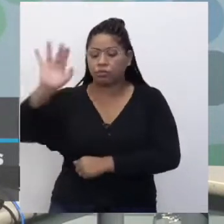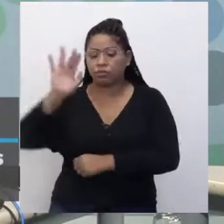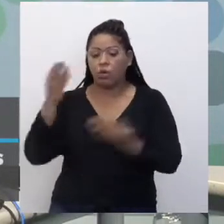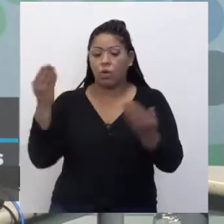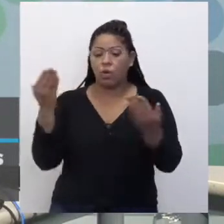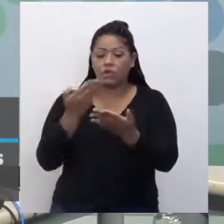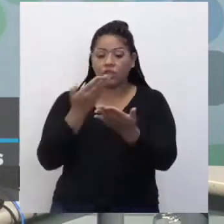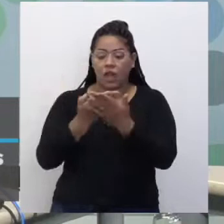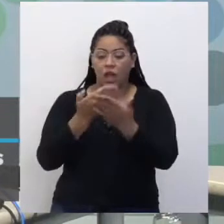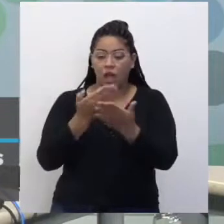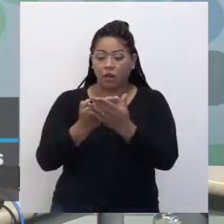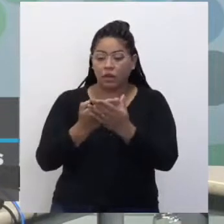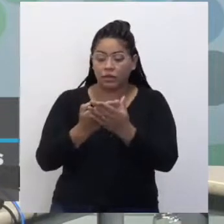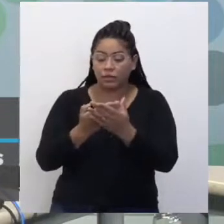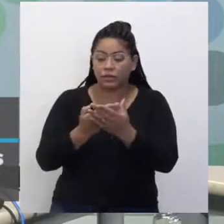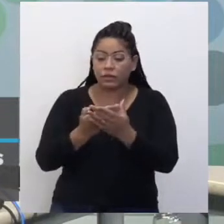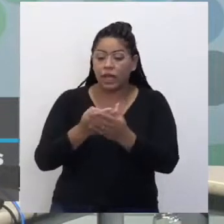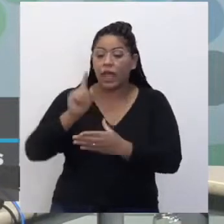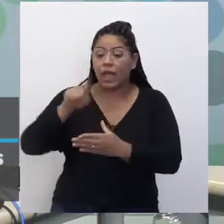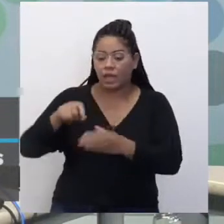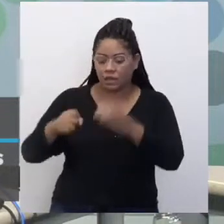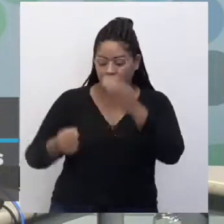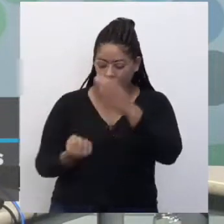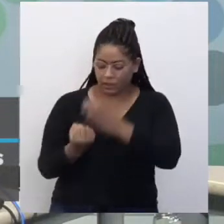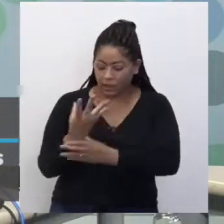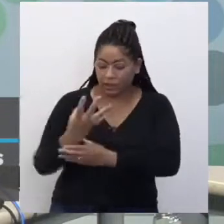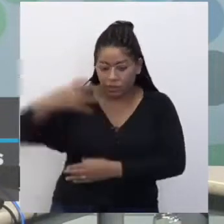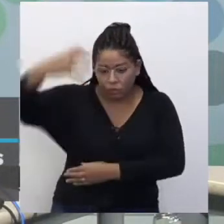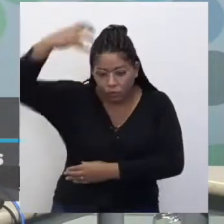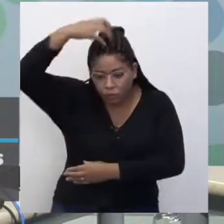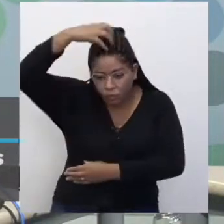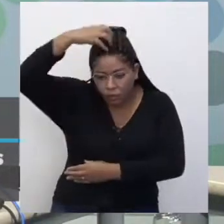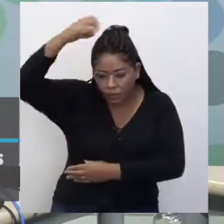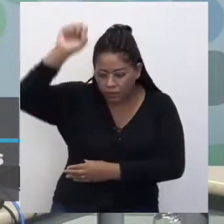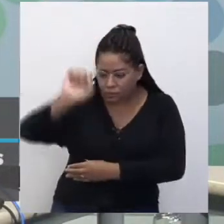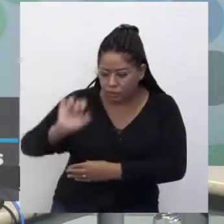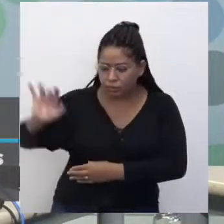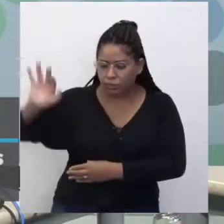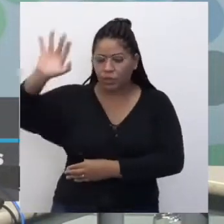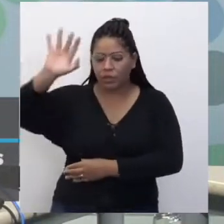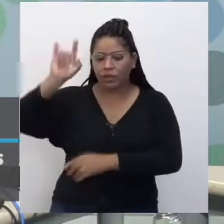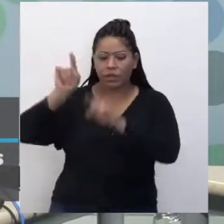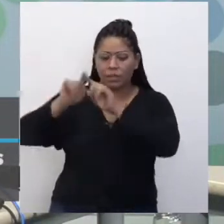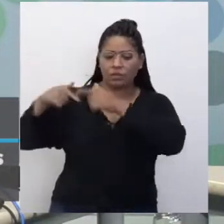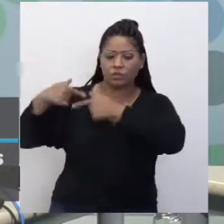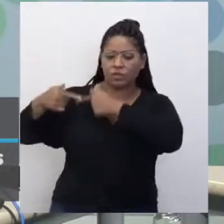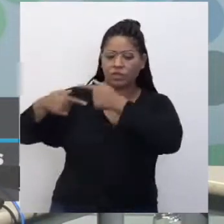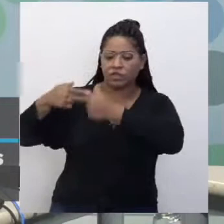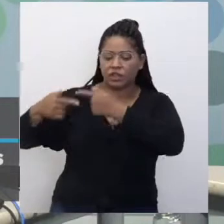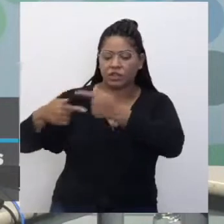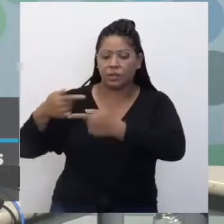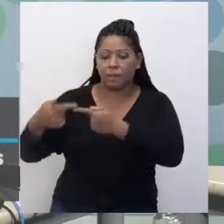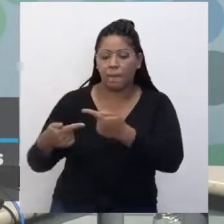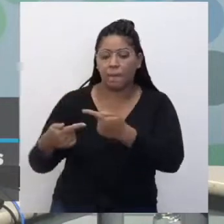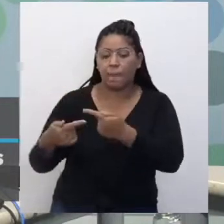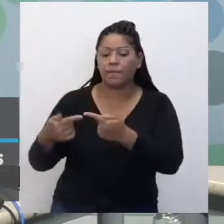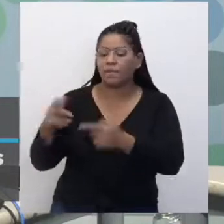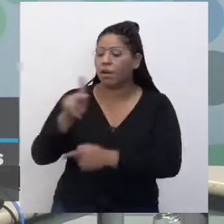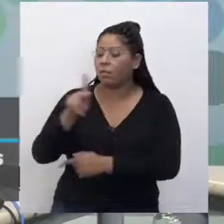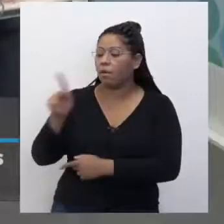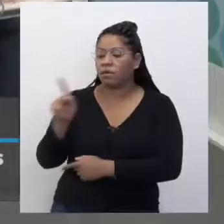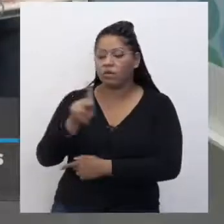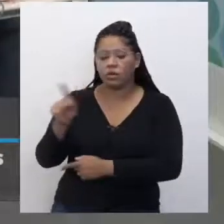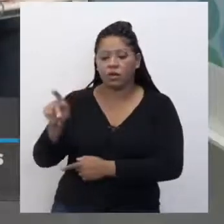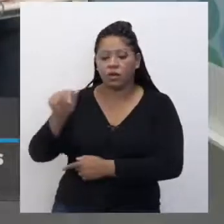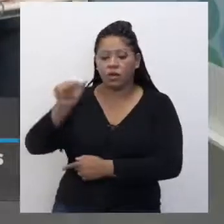se chama Formação das Monarquias Nacionais Europeias e seus Desdobramentos, vai ser mediada pelo professor Antônio Russo.